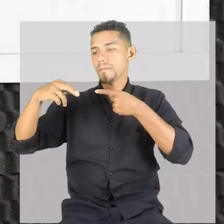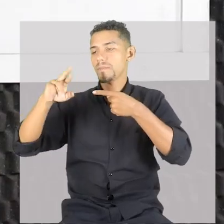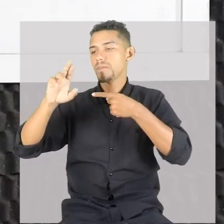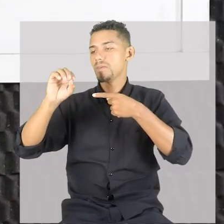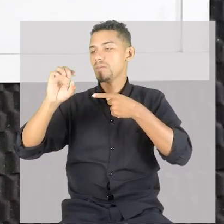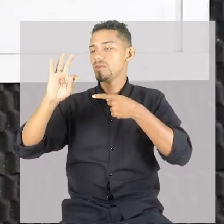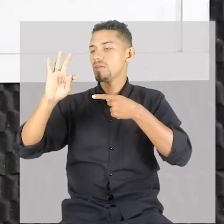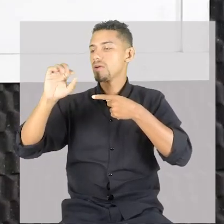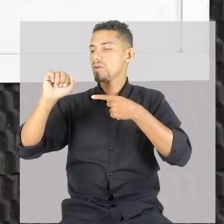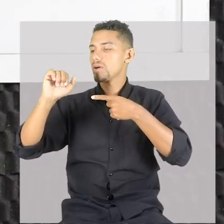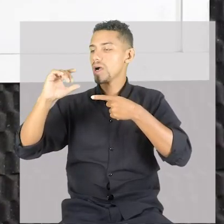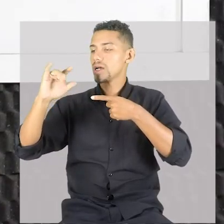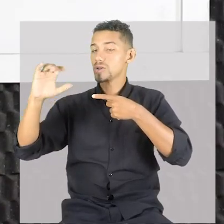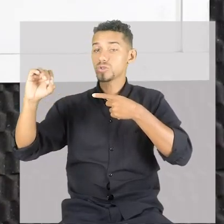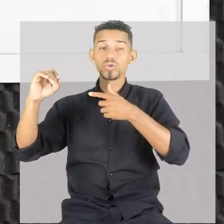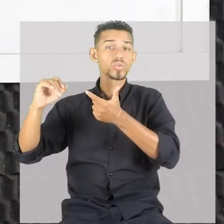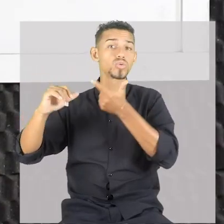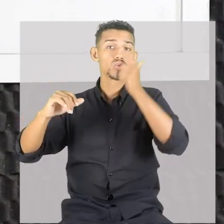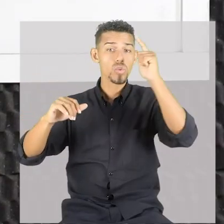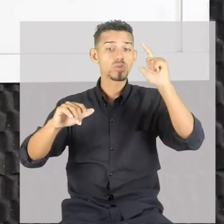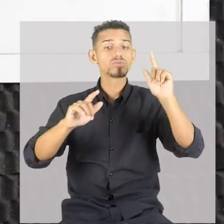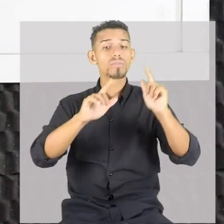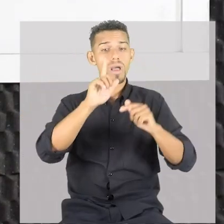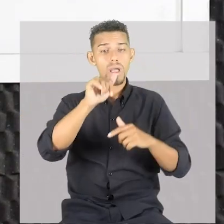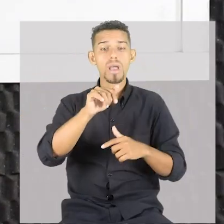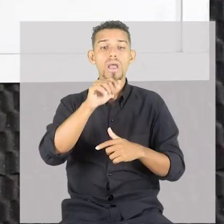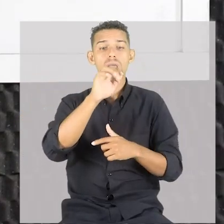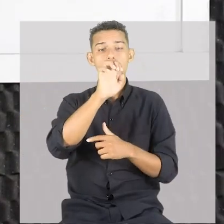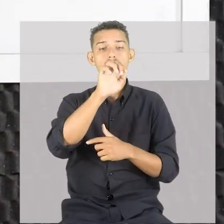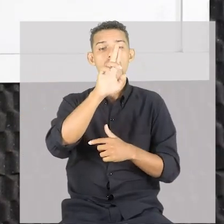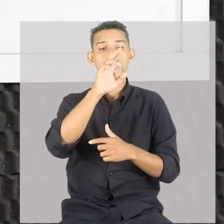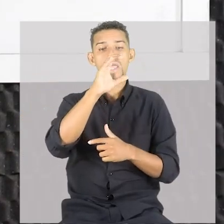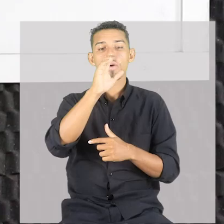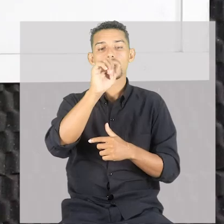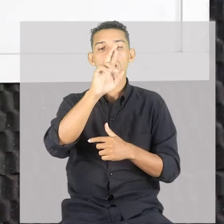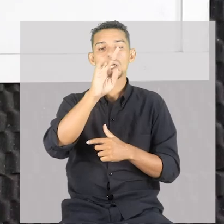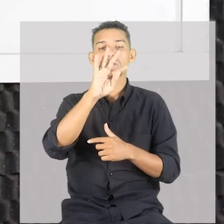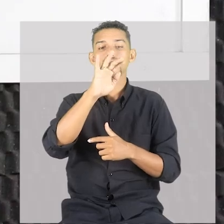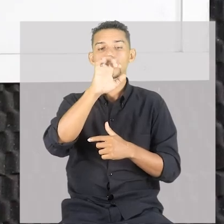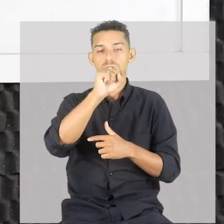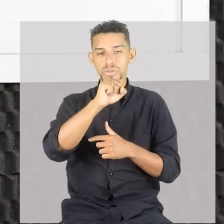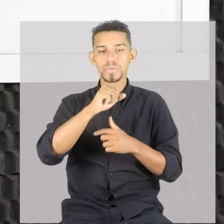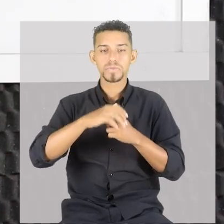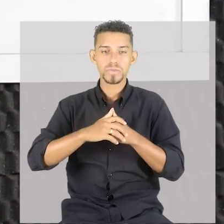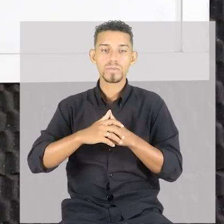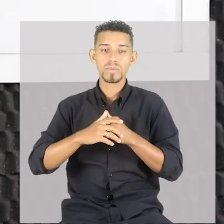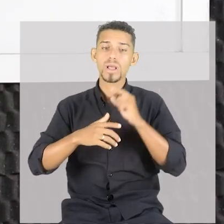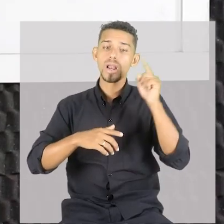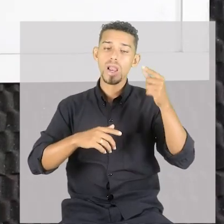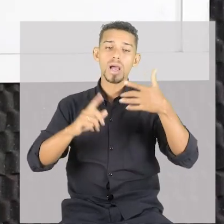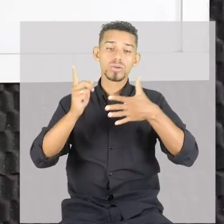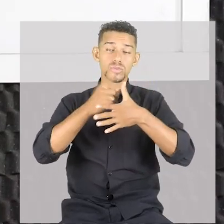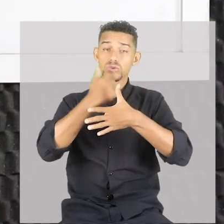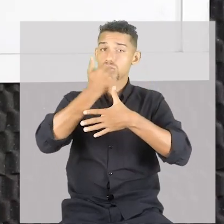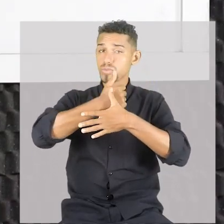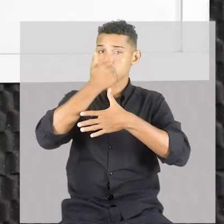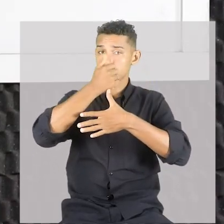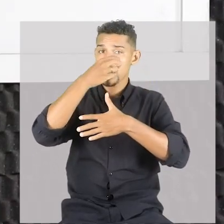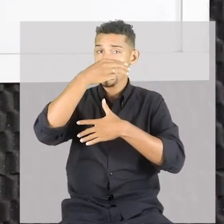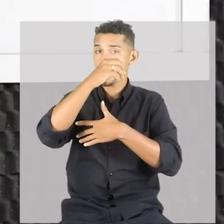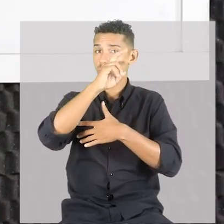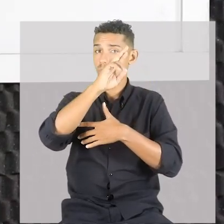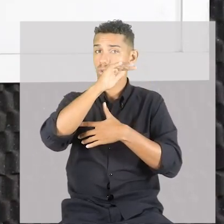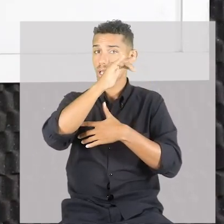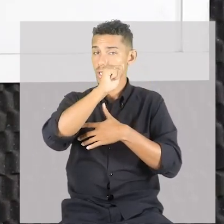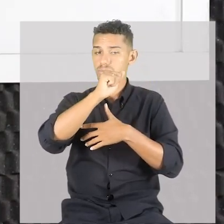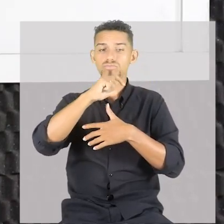os outros são eucariontes. Então você vai colocar aqui comigo que lá o reino Monera é de